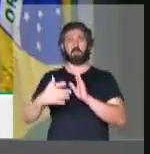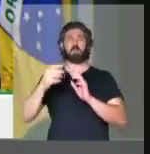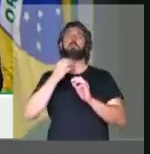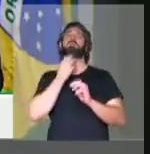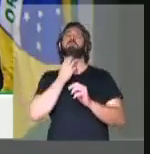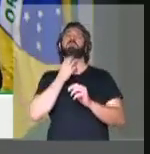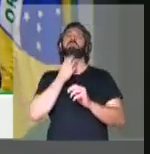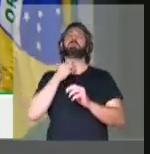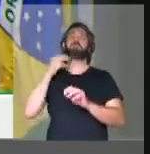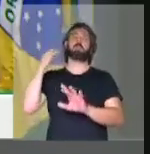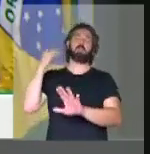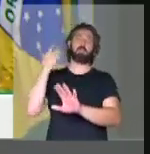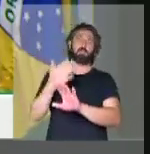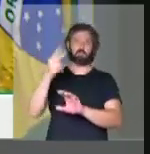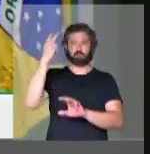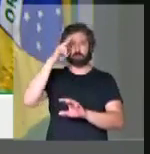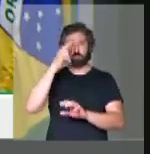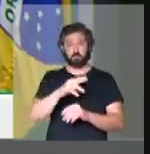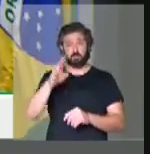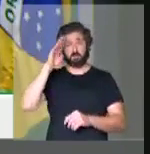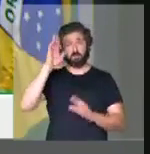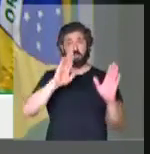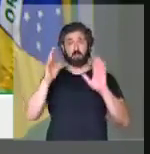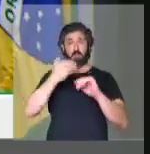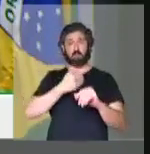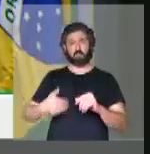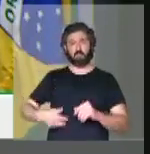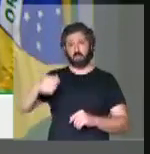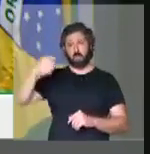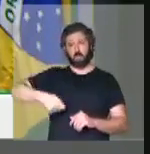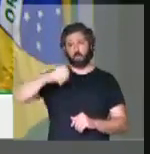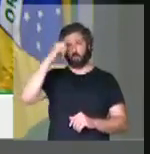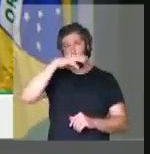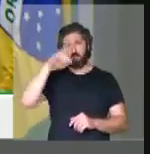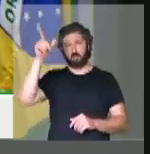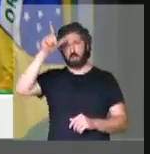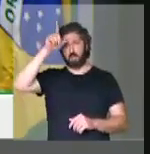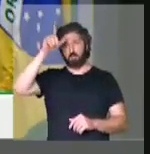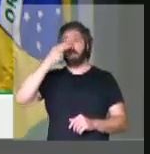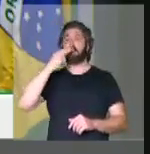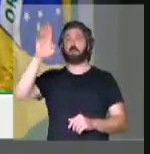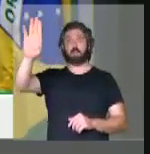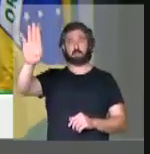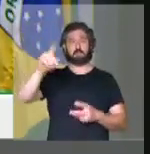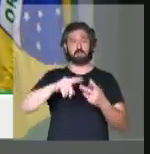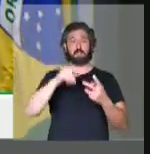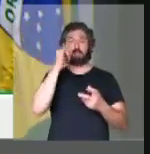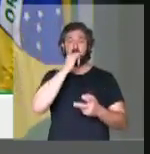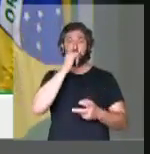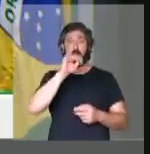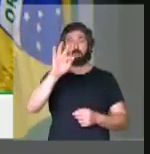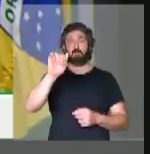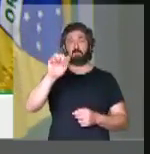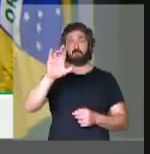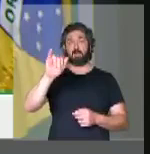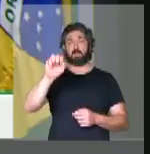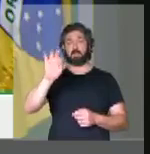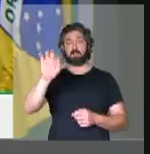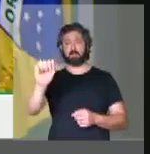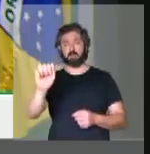eles apareceram, sobretudo os regimes autoritários da Alemanha, nazista e da Itália fascista, e